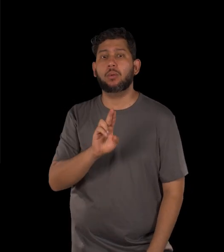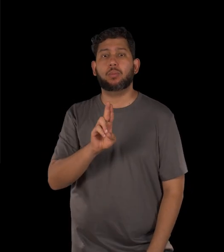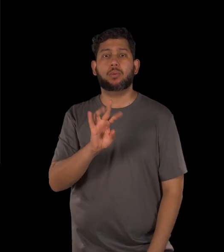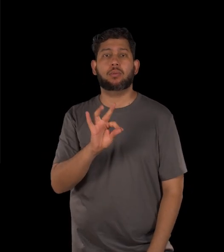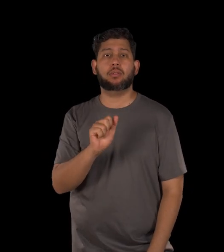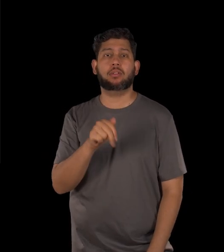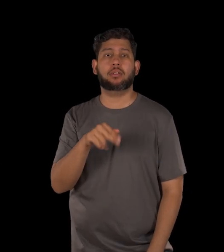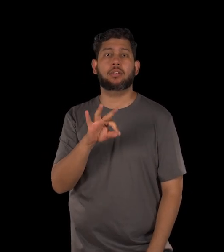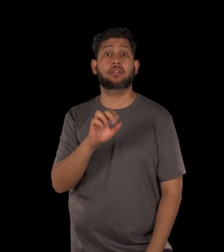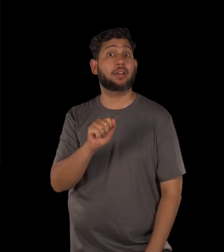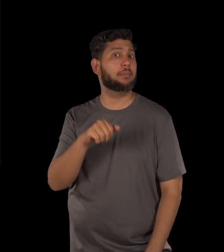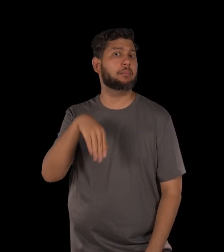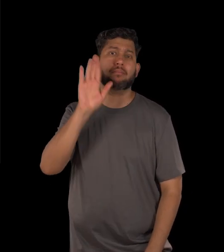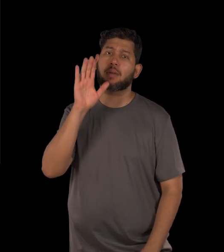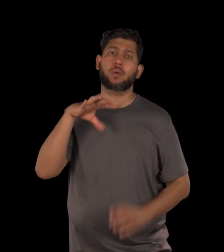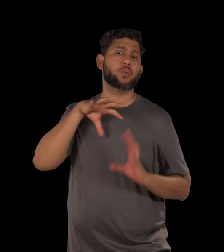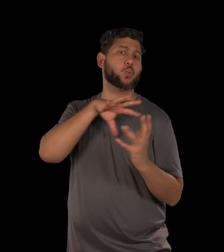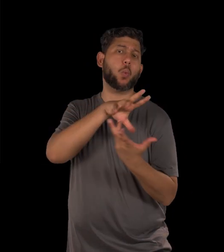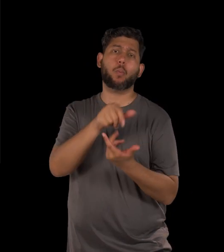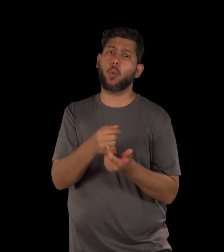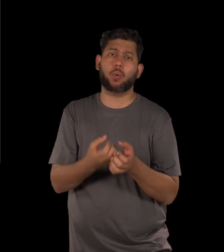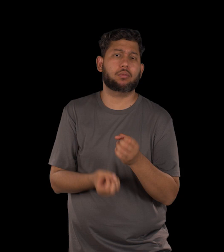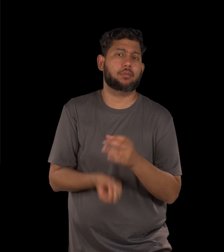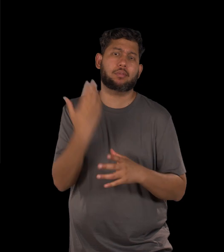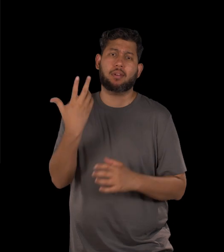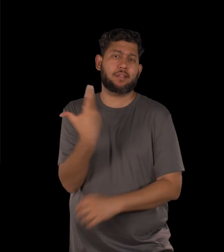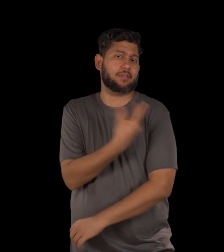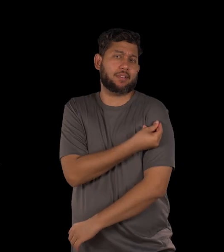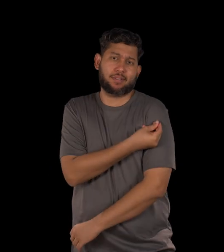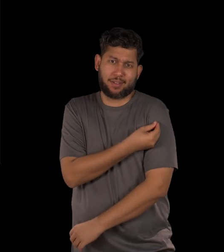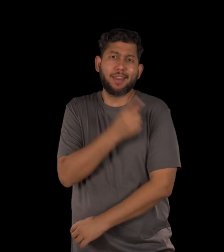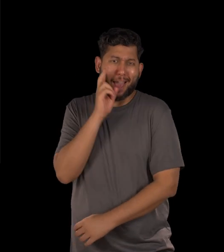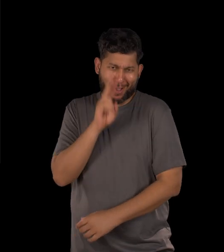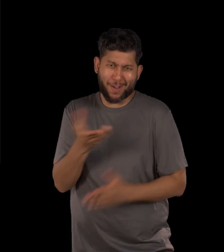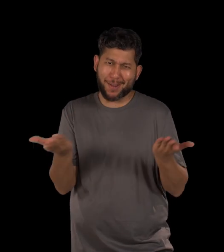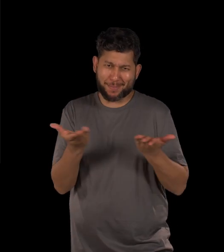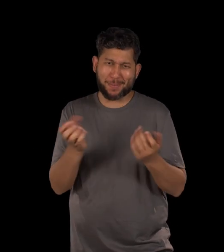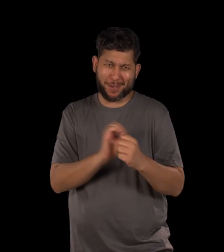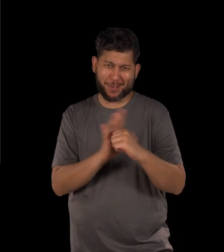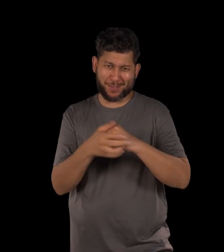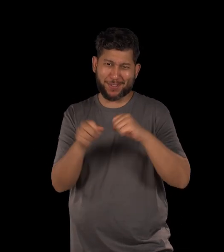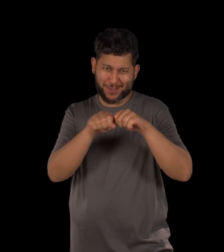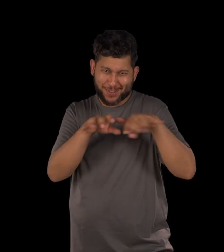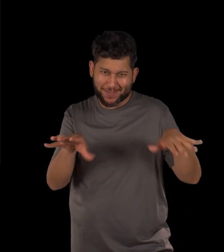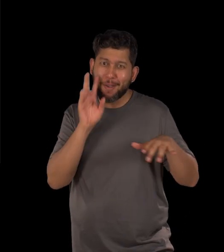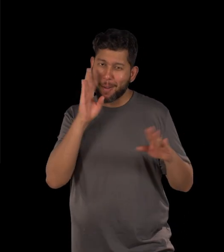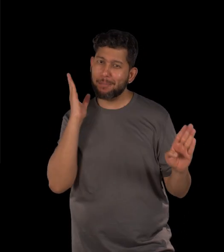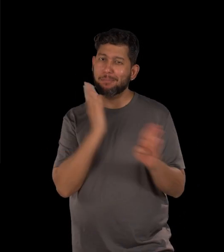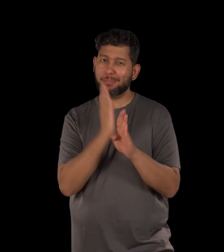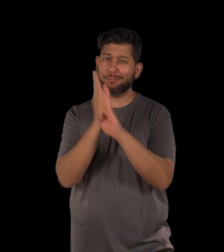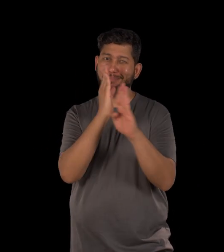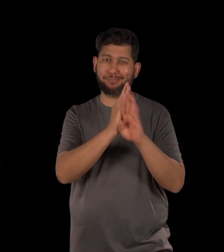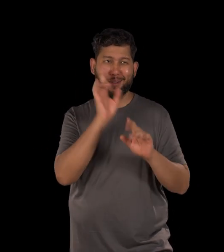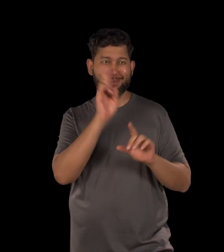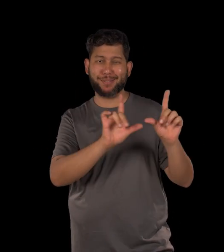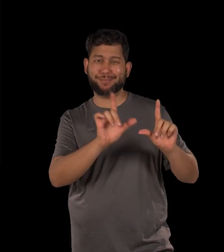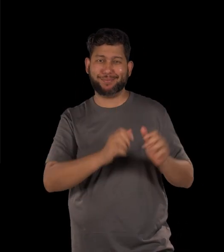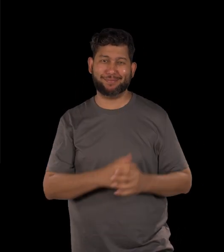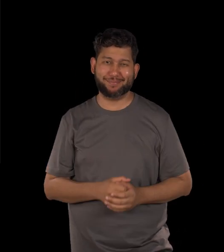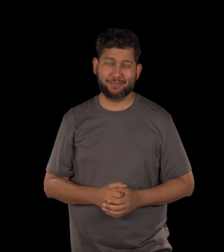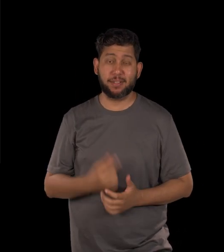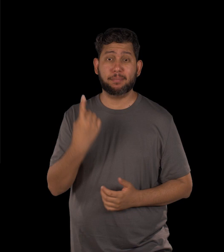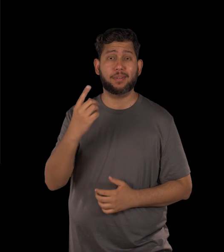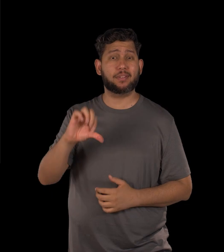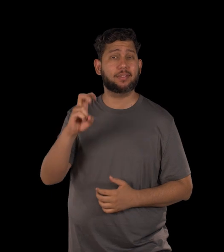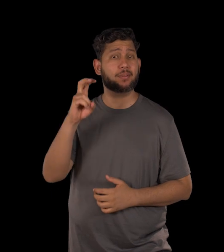produtores de vacina do mundo, como pudemos acompanhar durante a pandemia de Covid que vivemos. Por volta de